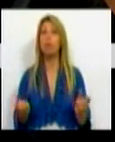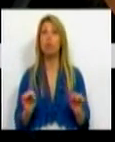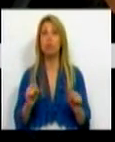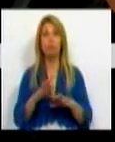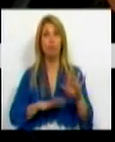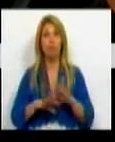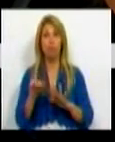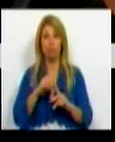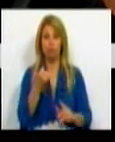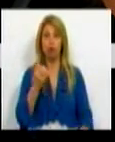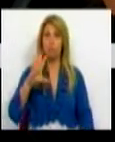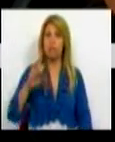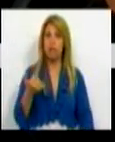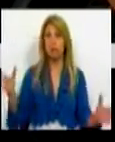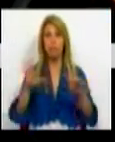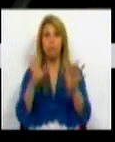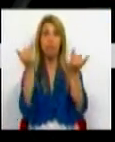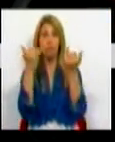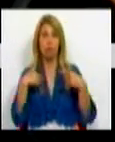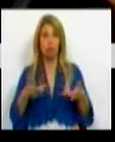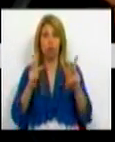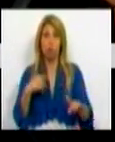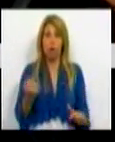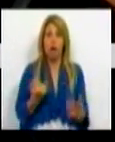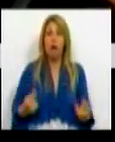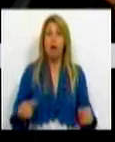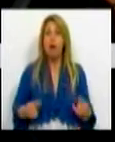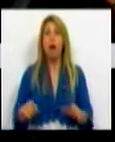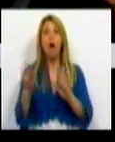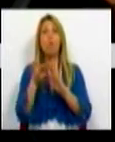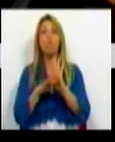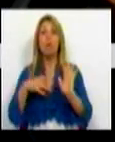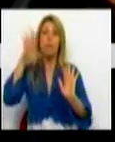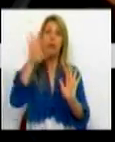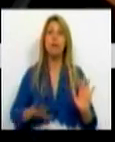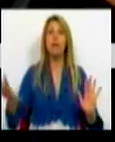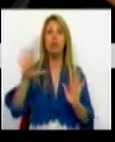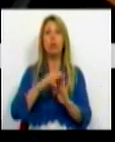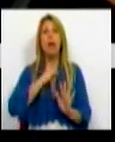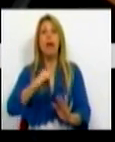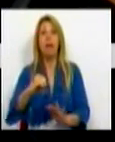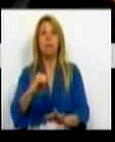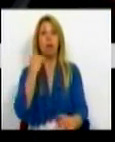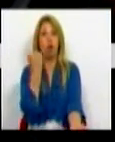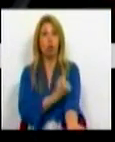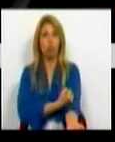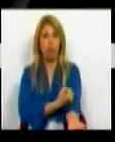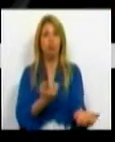operacionalizado em 2015, de acordo com as informações de que dispomos, o Programa Nacional Antidopagem, e gostava